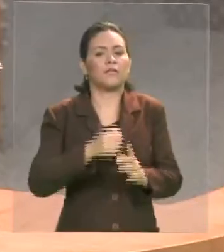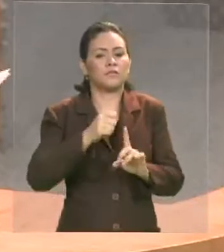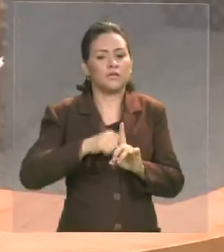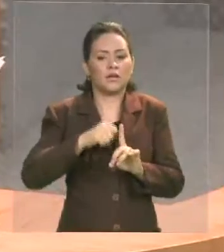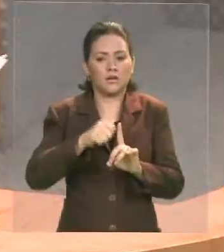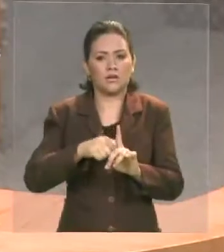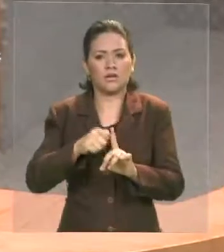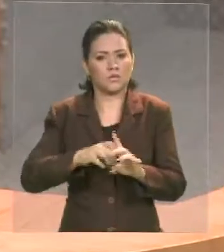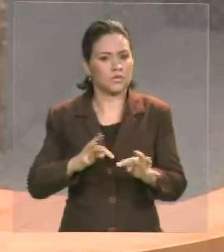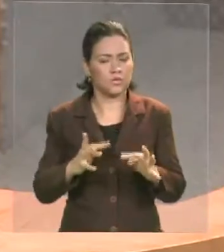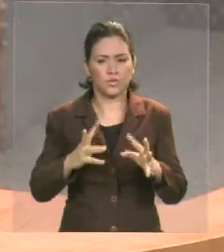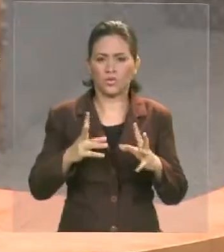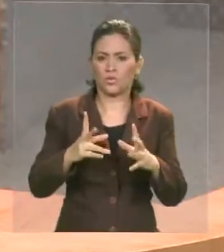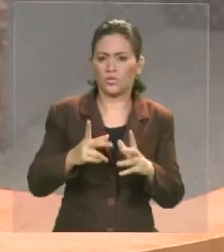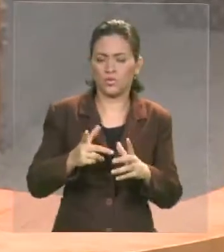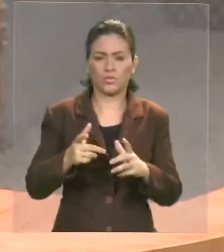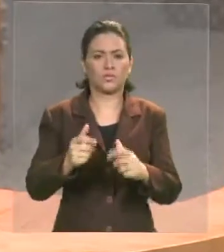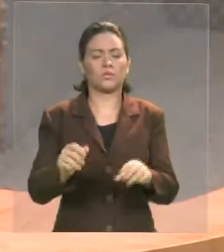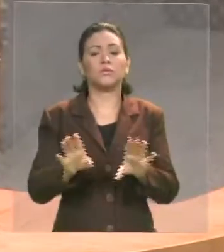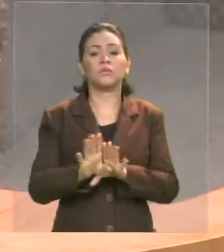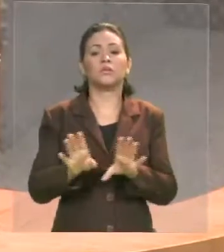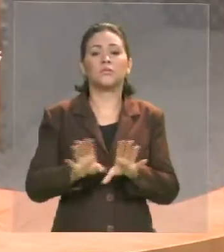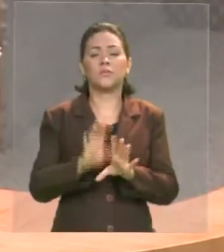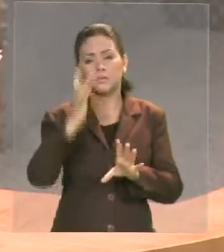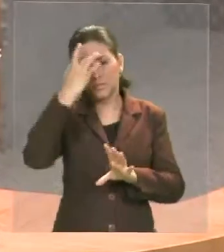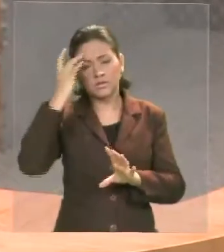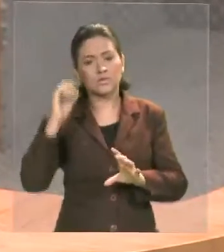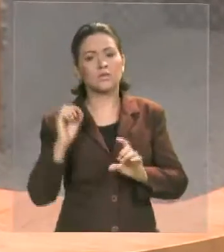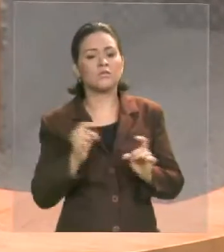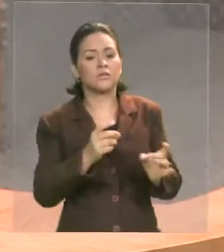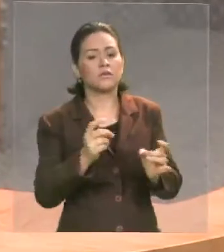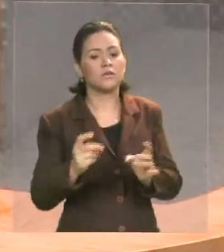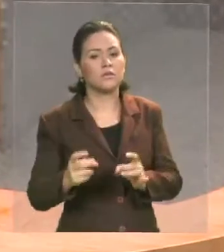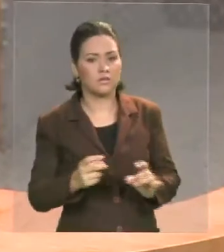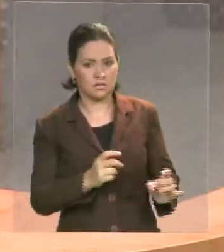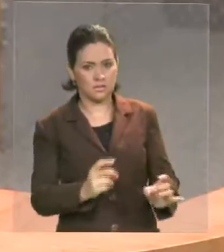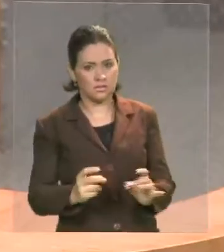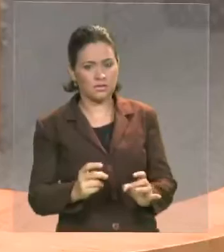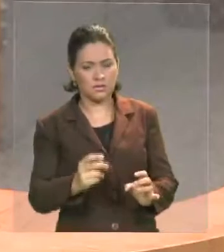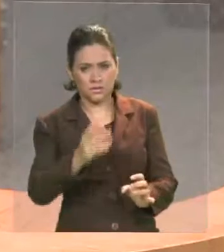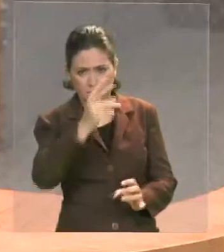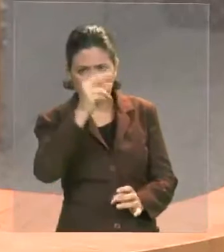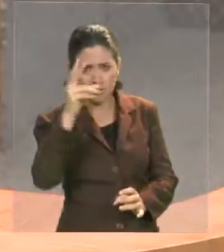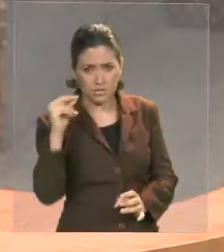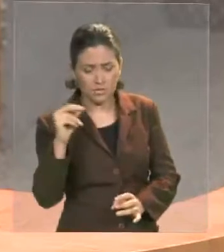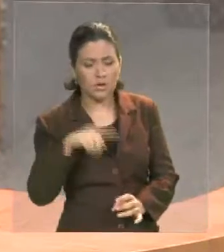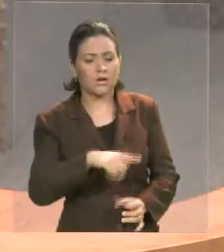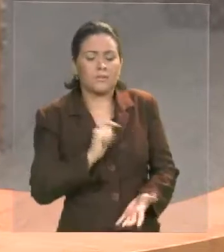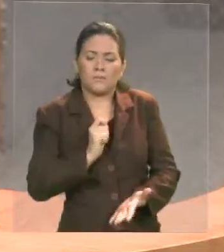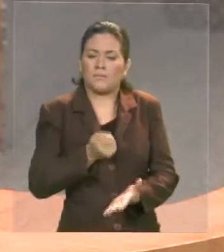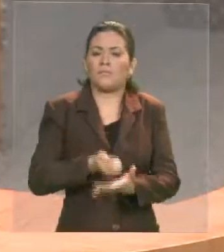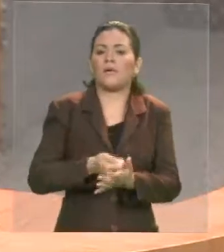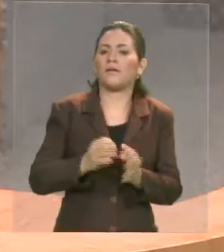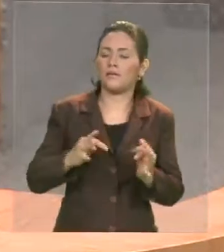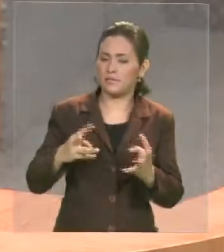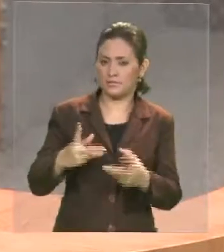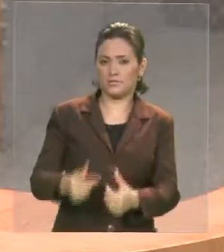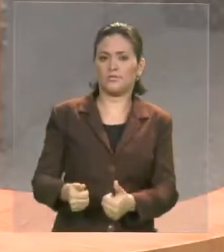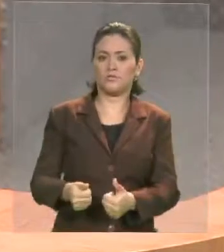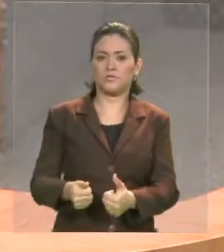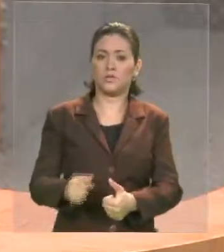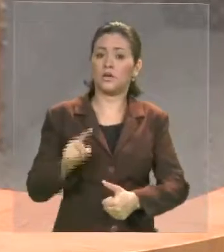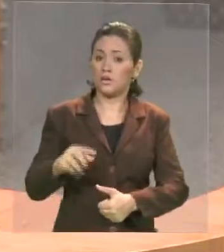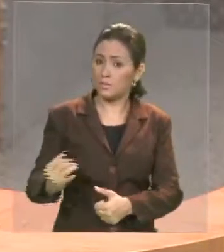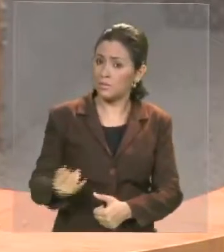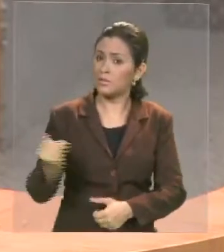em dia, isso é uma obrigação, mas é importante destacar, porque nem todos os gestores, inclusive em